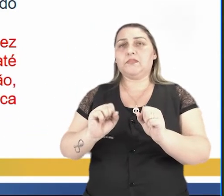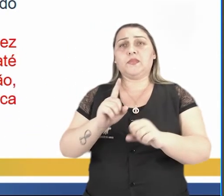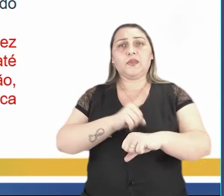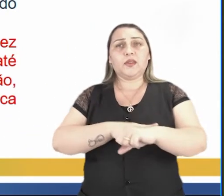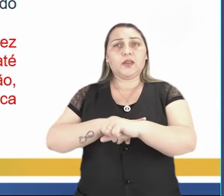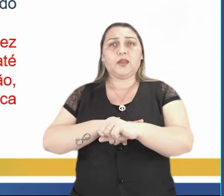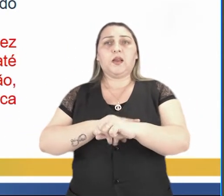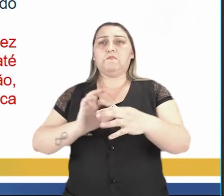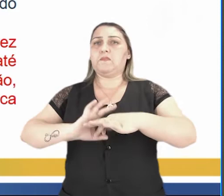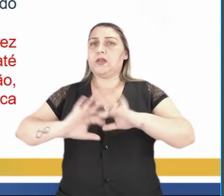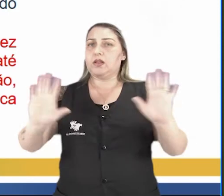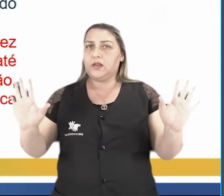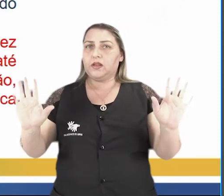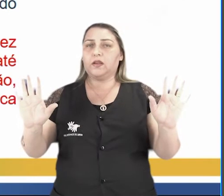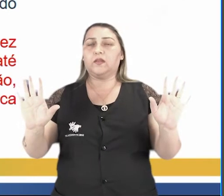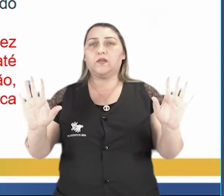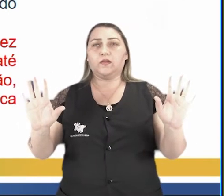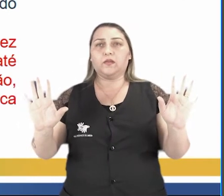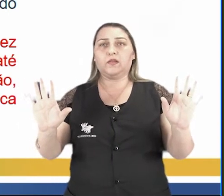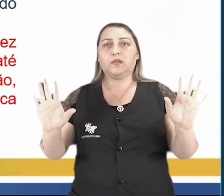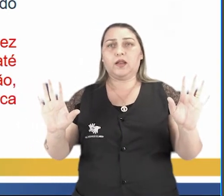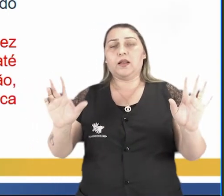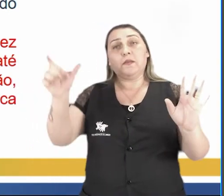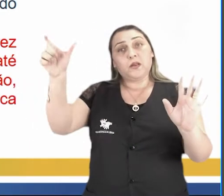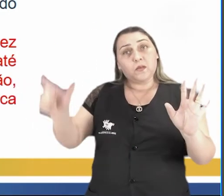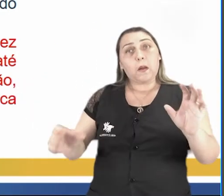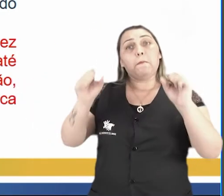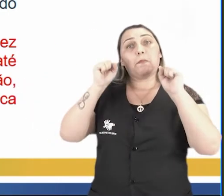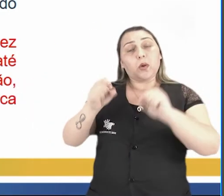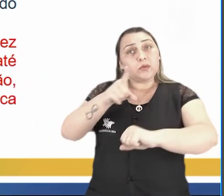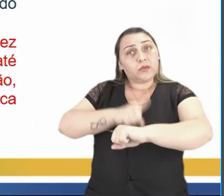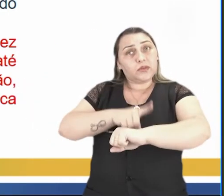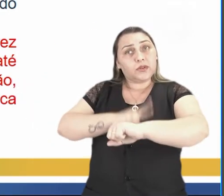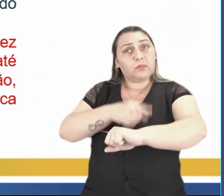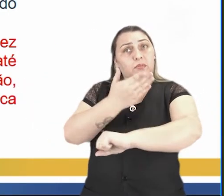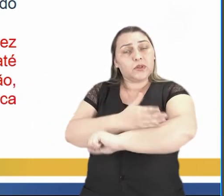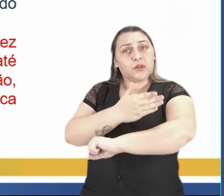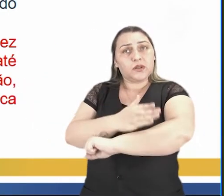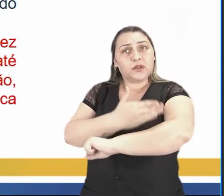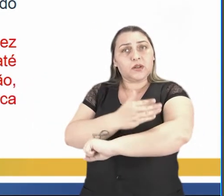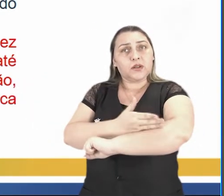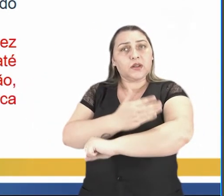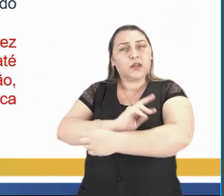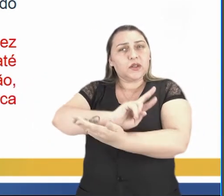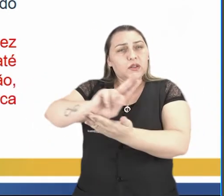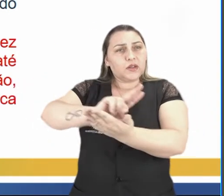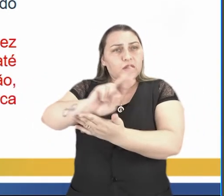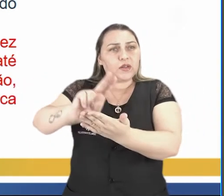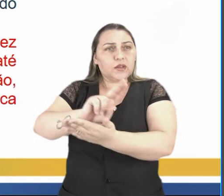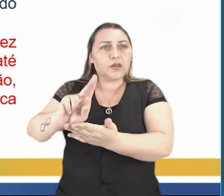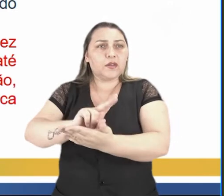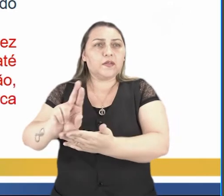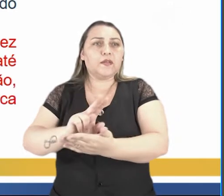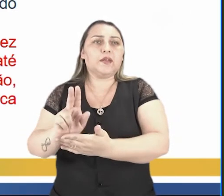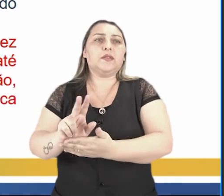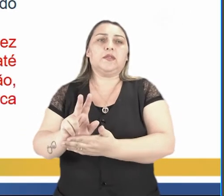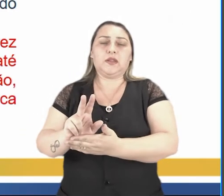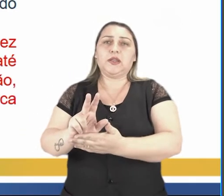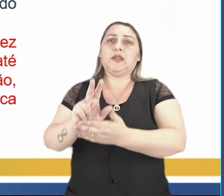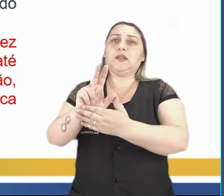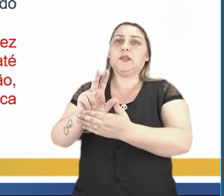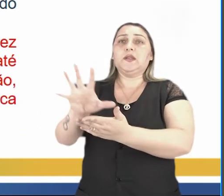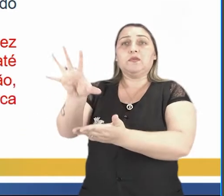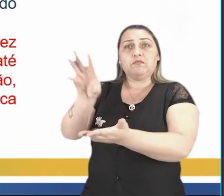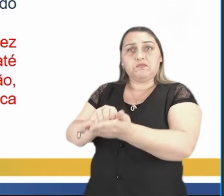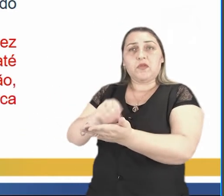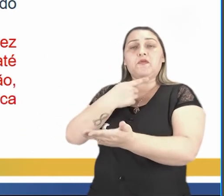tempos interdependentes, uma vez que os indivíduos podem, nesse tempo, exercitar aspirações diversas, atividades diversas que eles tenham